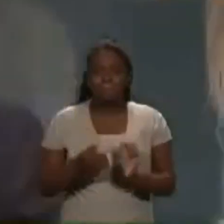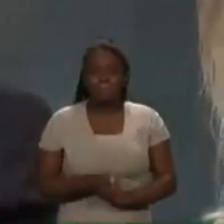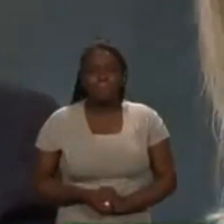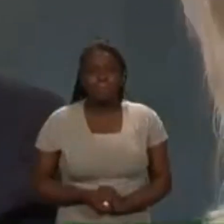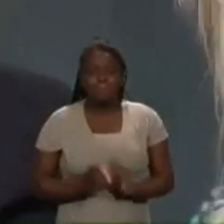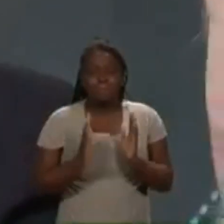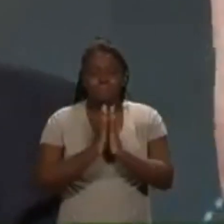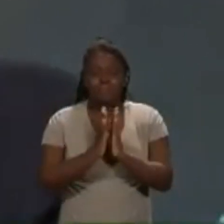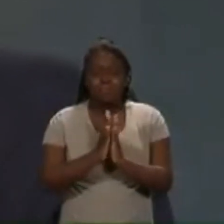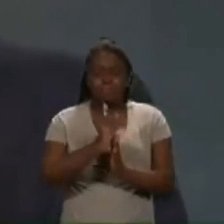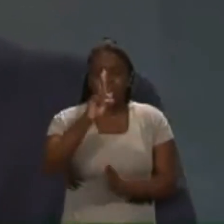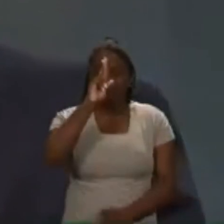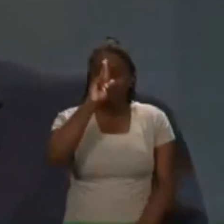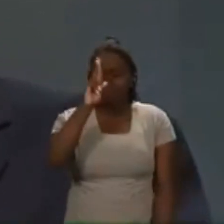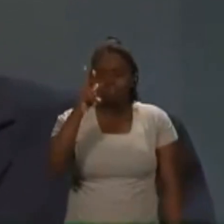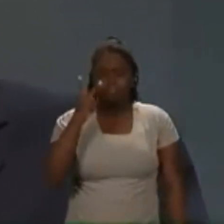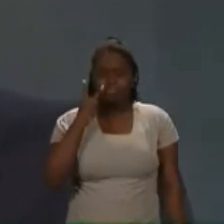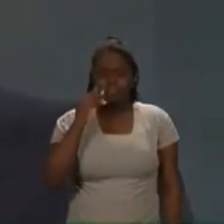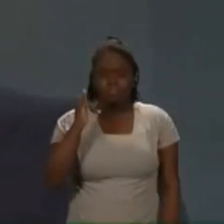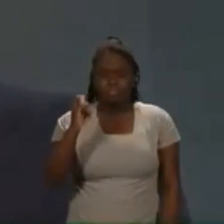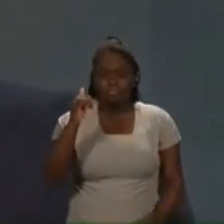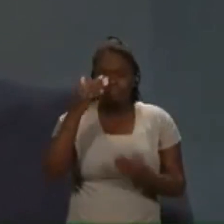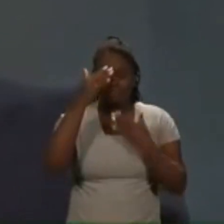Senhor, eu te agradeço, Pai,